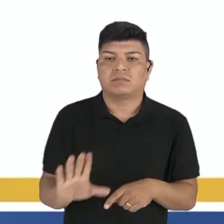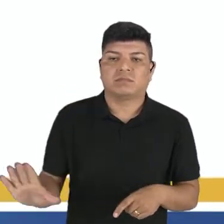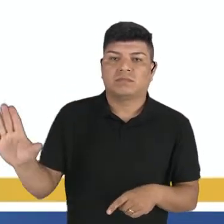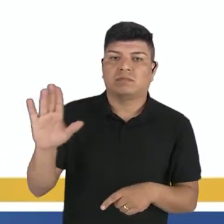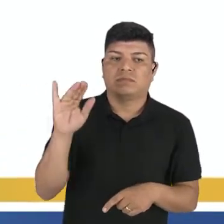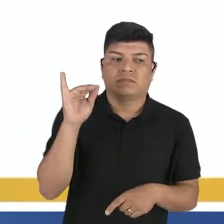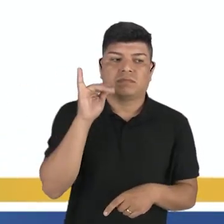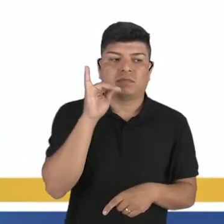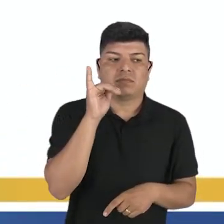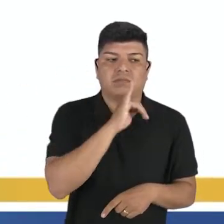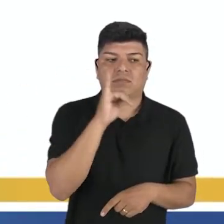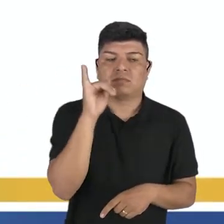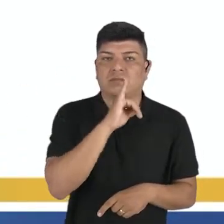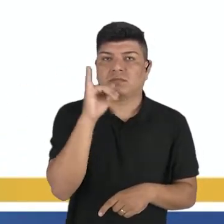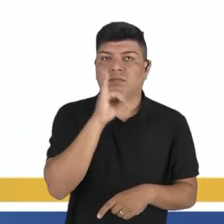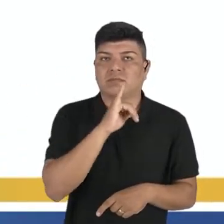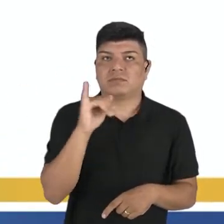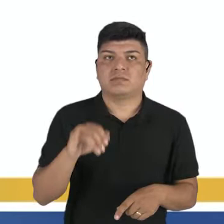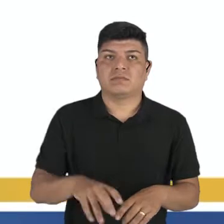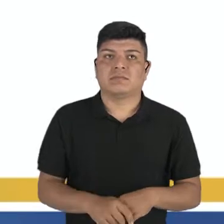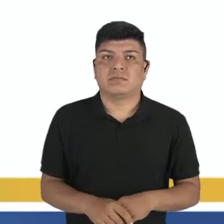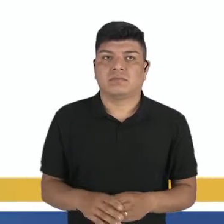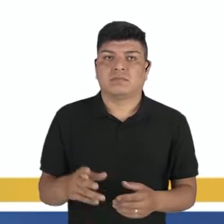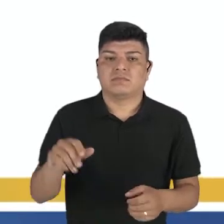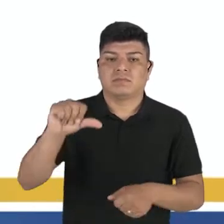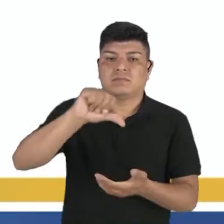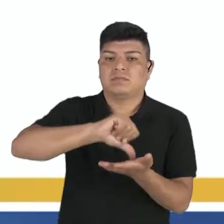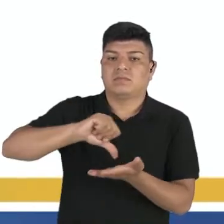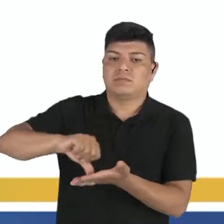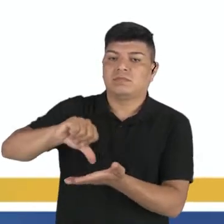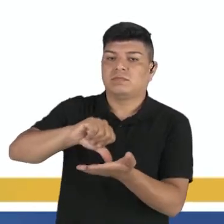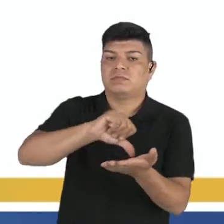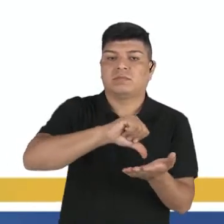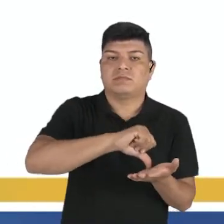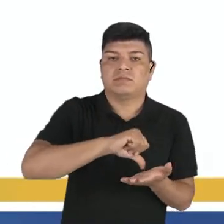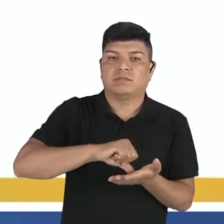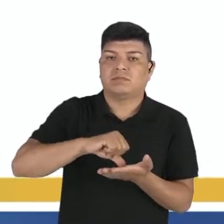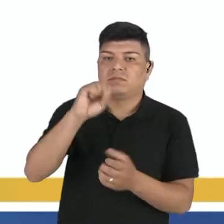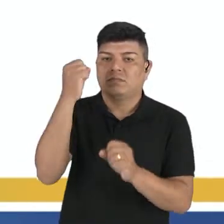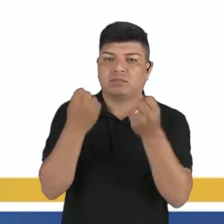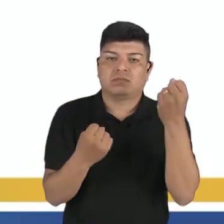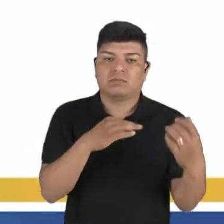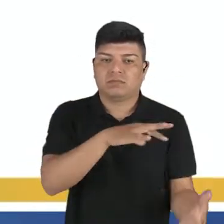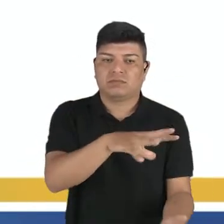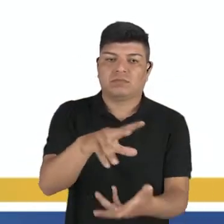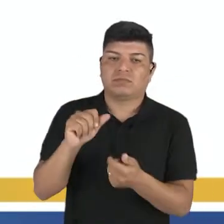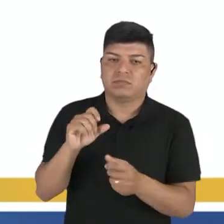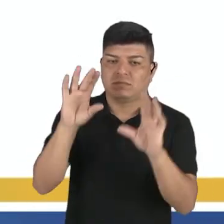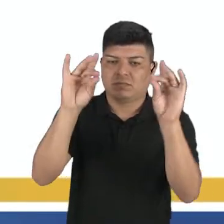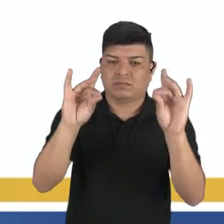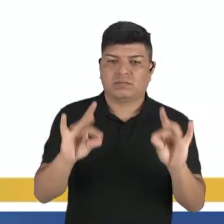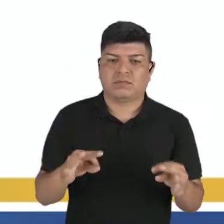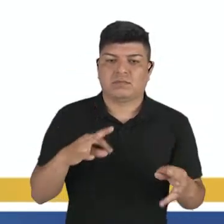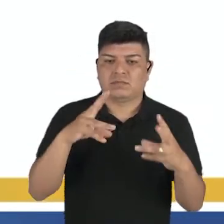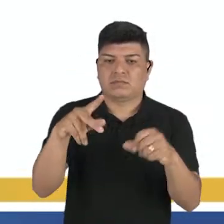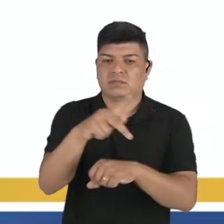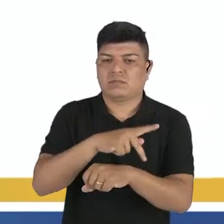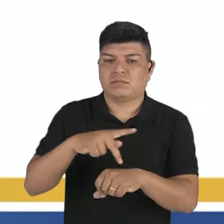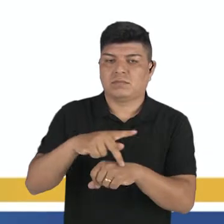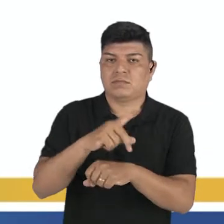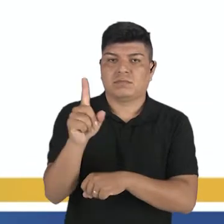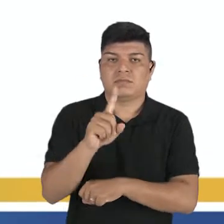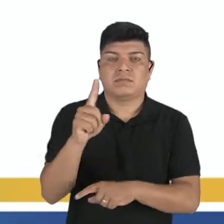Europa, ali na Itália, ali nesses cantos aí. Esses são os polos industriais do mundo. Claro que nós não vamos detalhar todos os